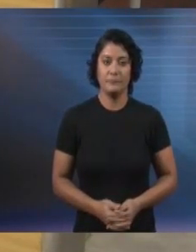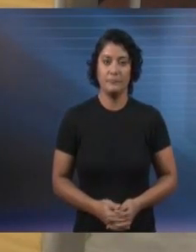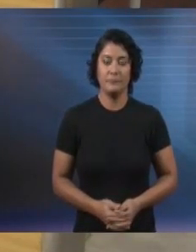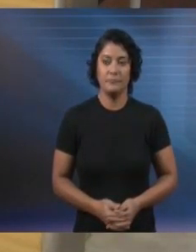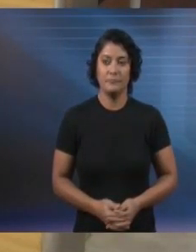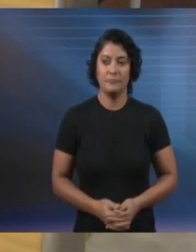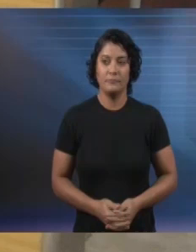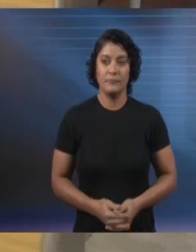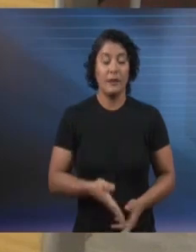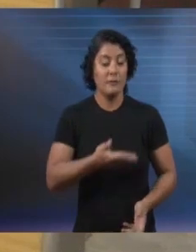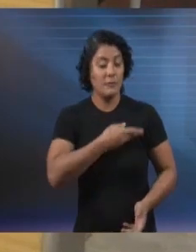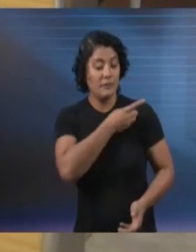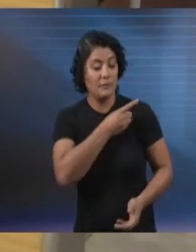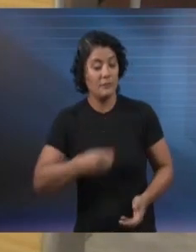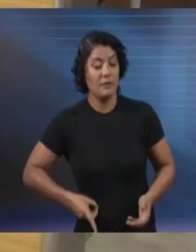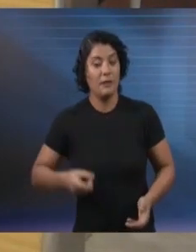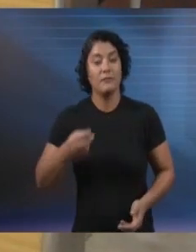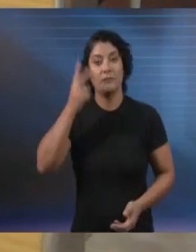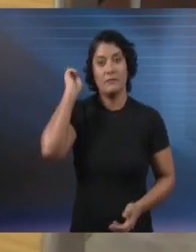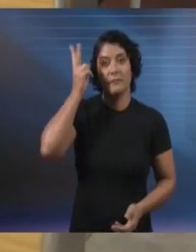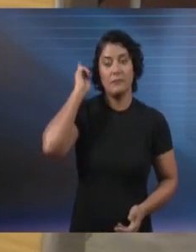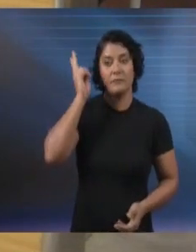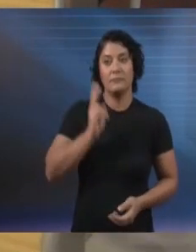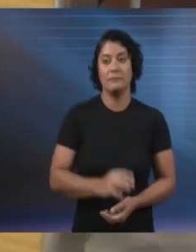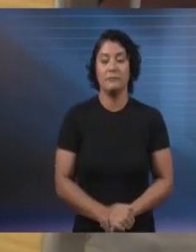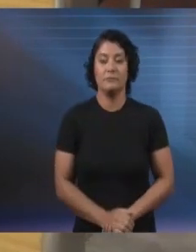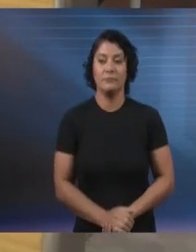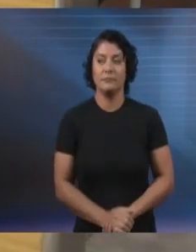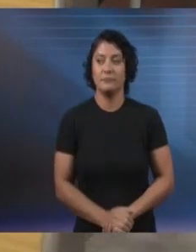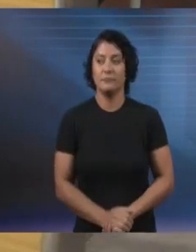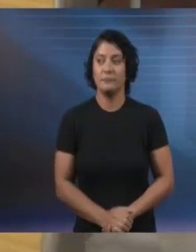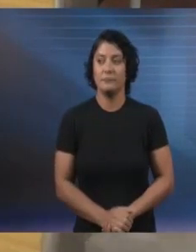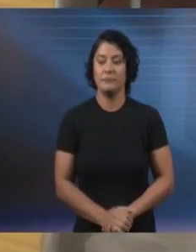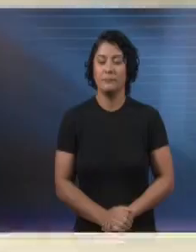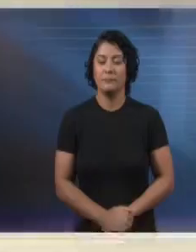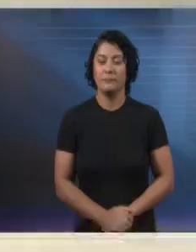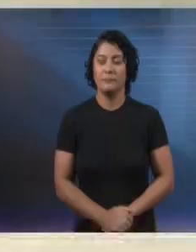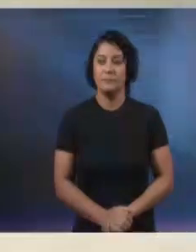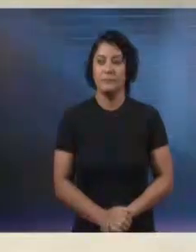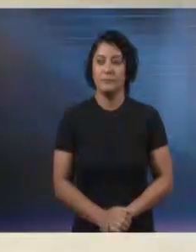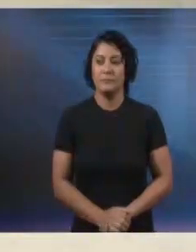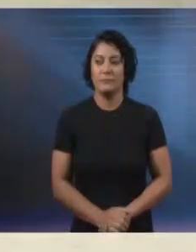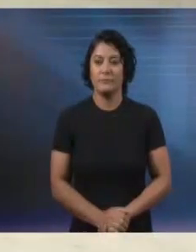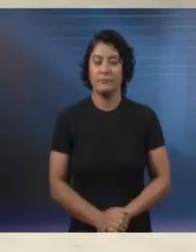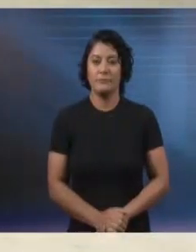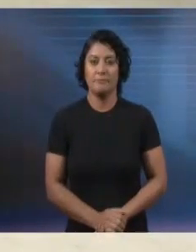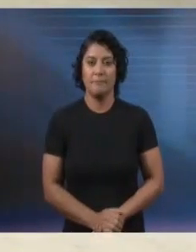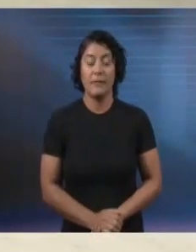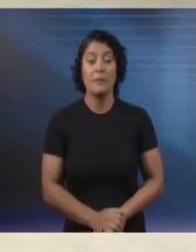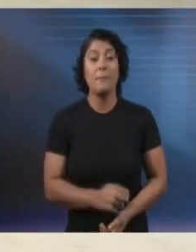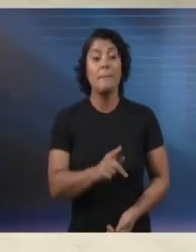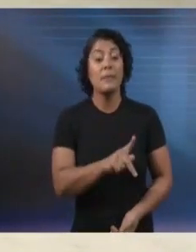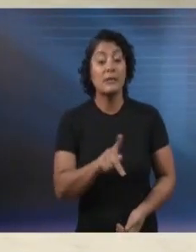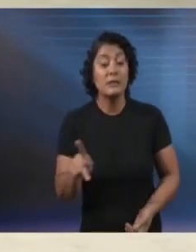Passa a palavra ao amigo deputado Vivaldo Costa. Senhor presidente, senhores deputados,